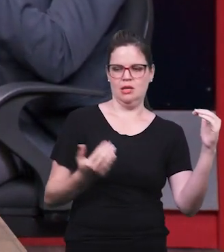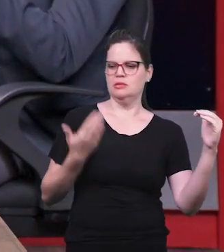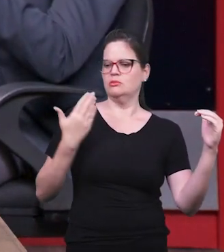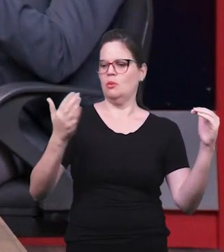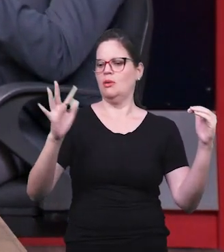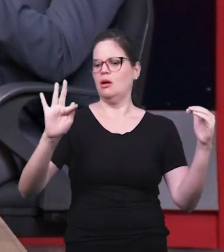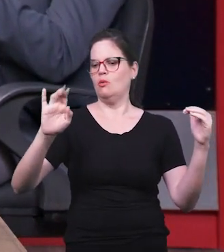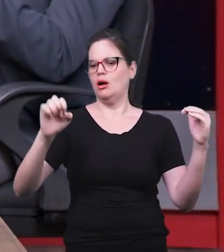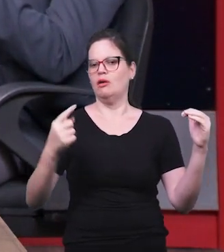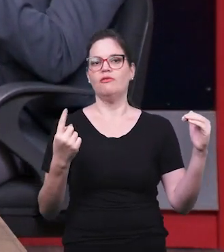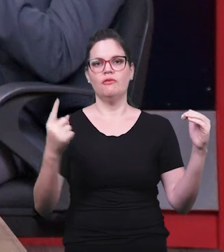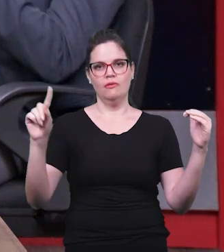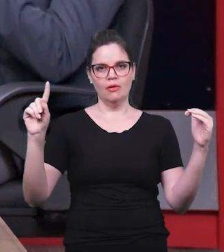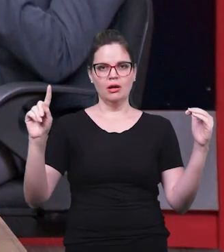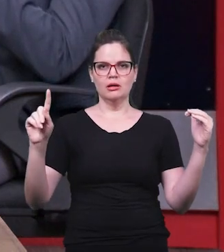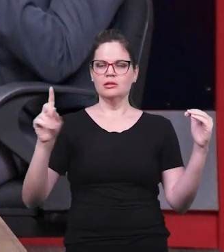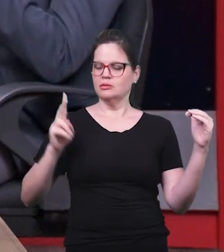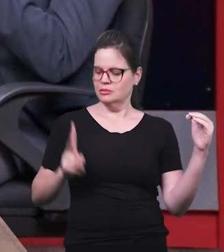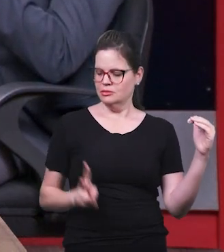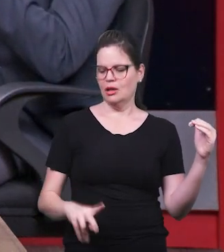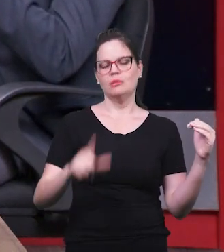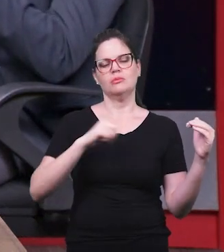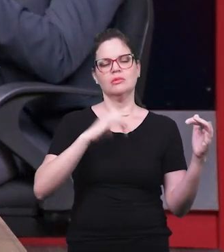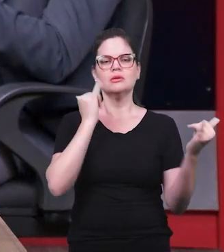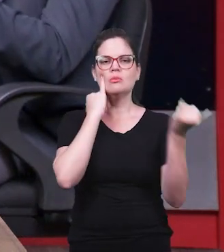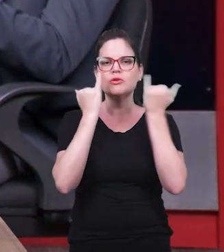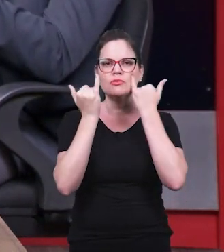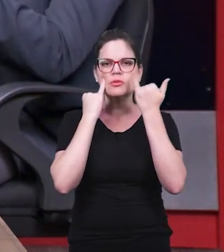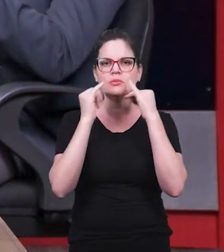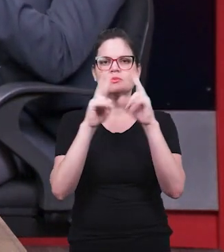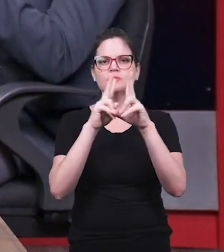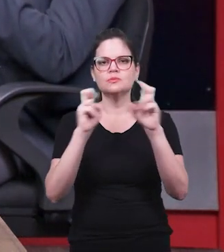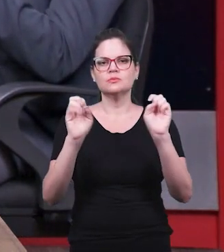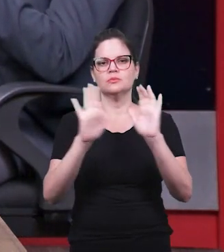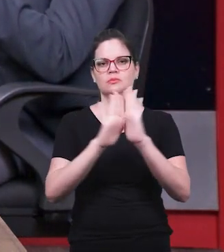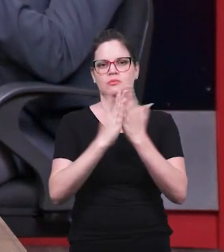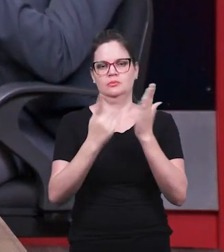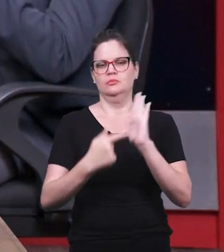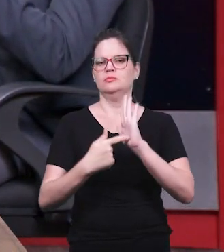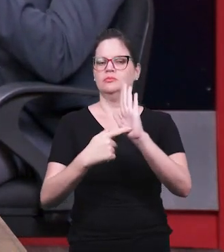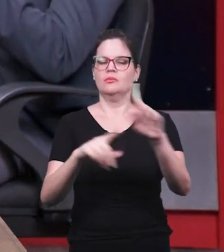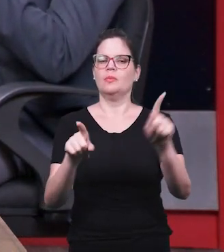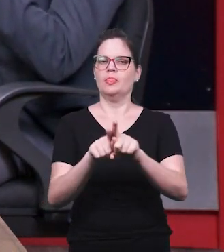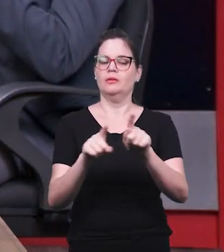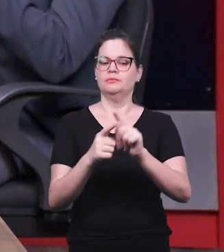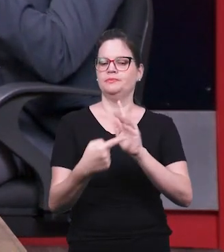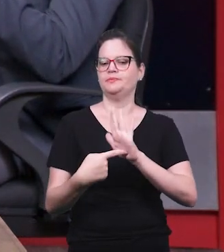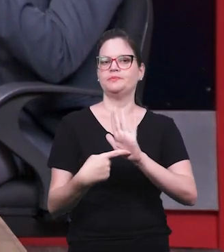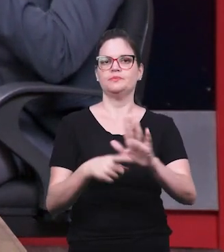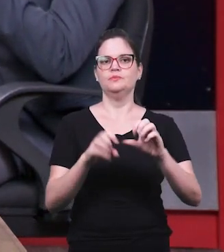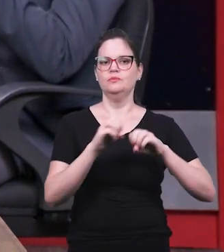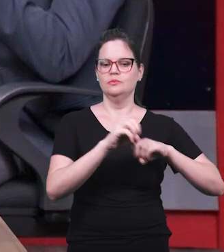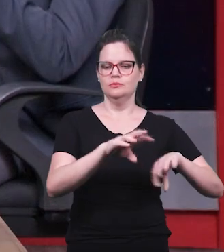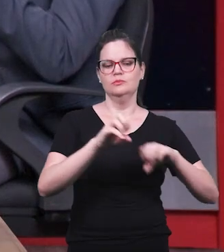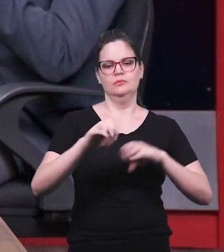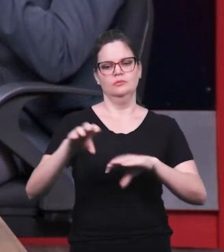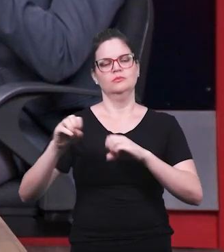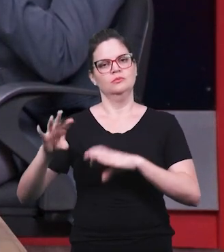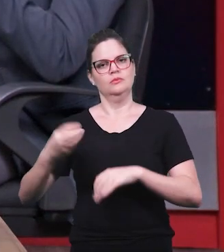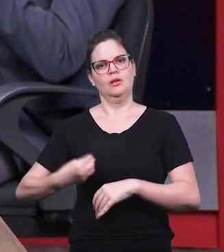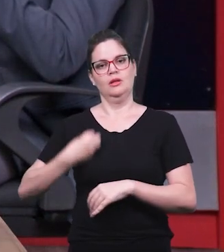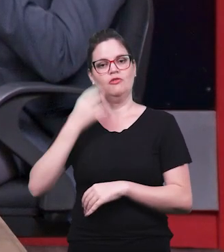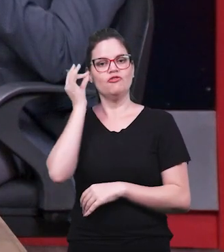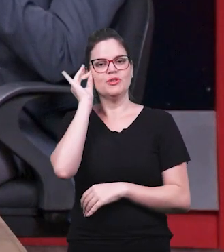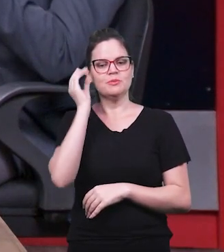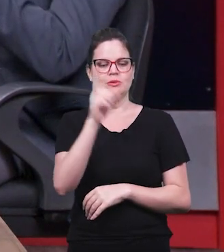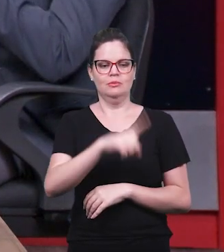sempre traz alguma informação da palavra, algo que traga um ensino de fato espiritual